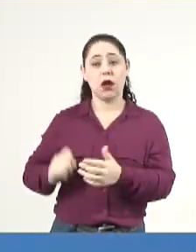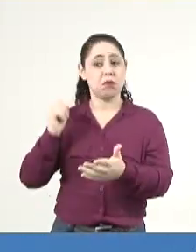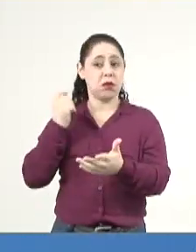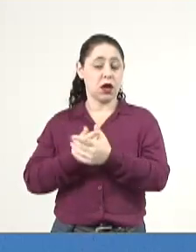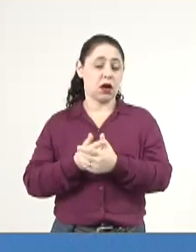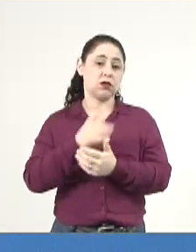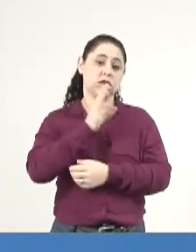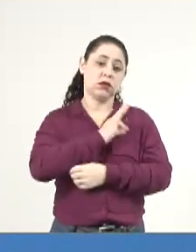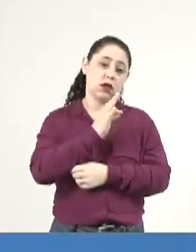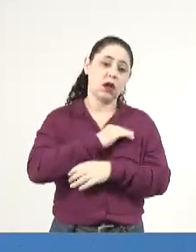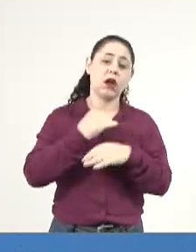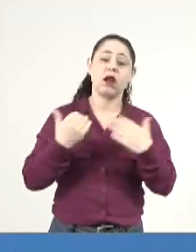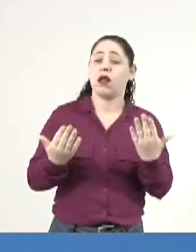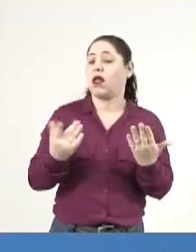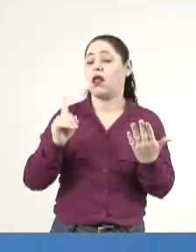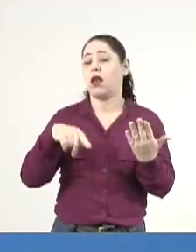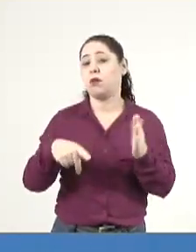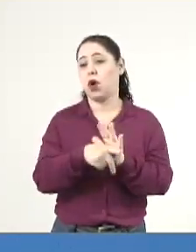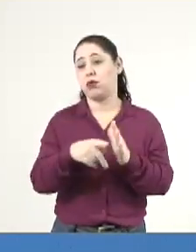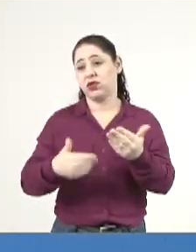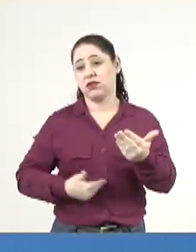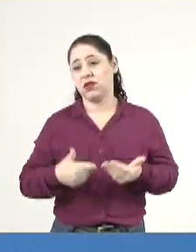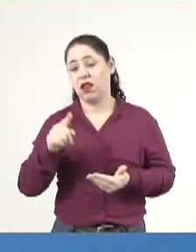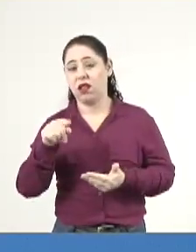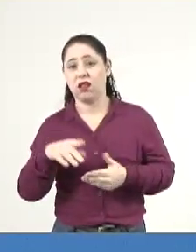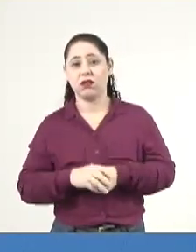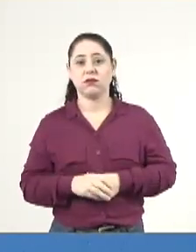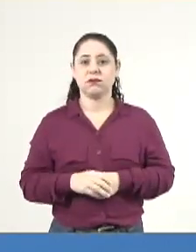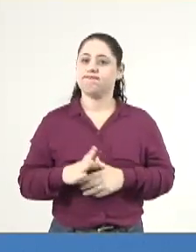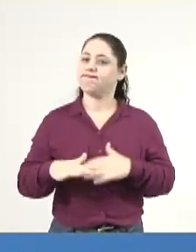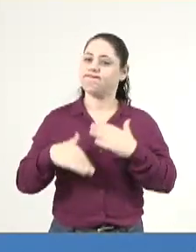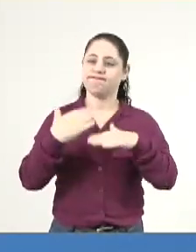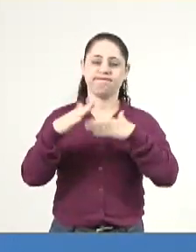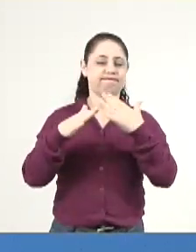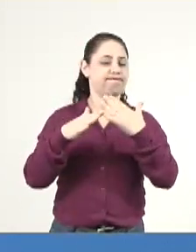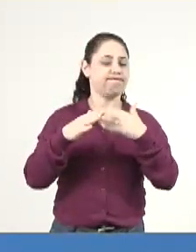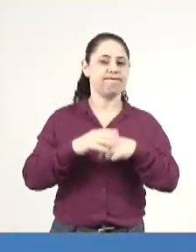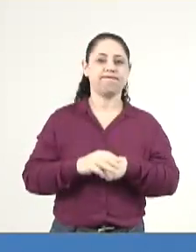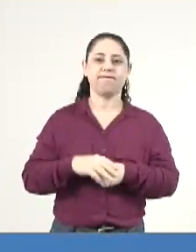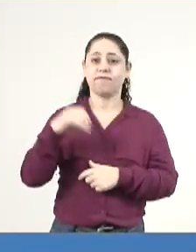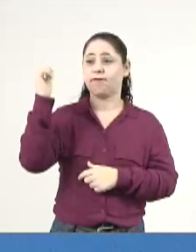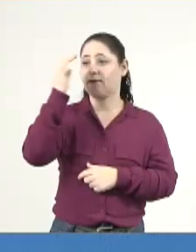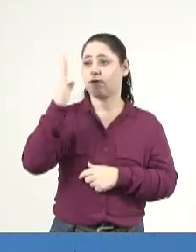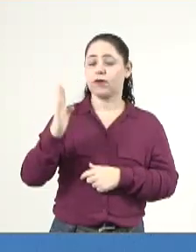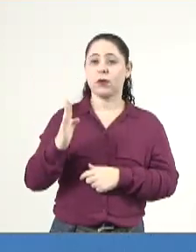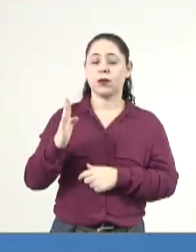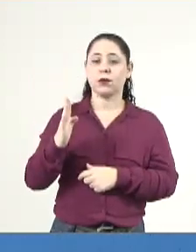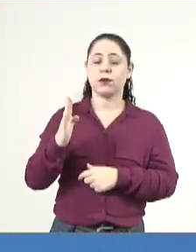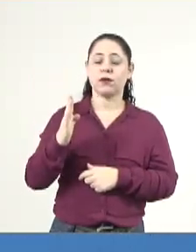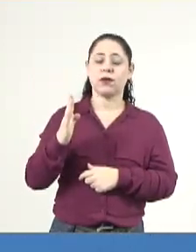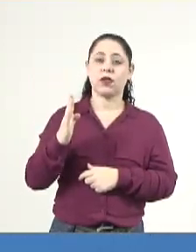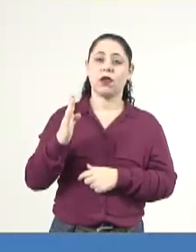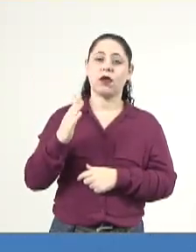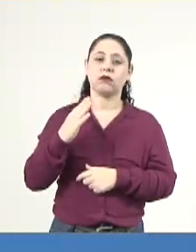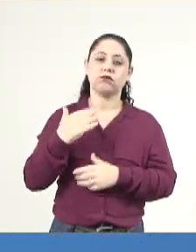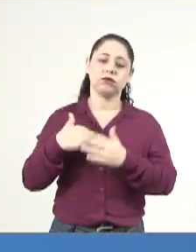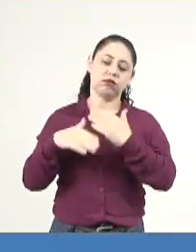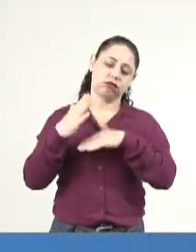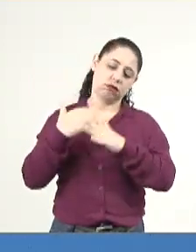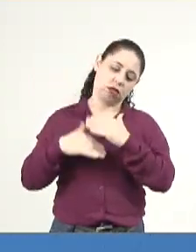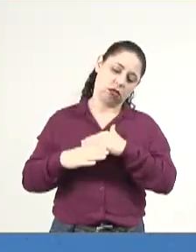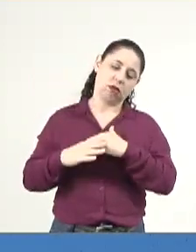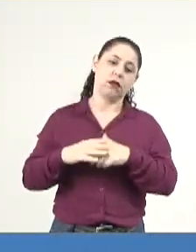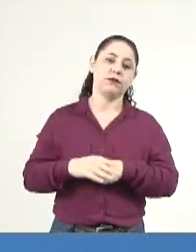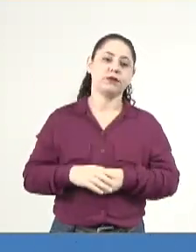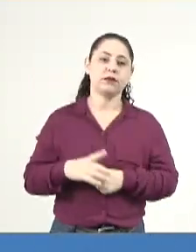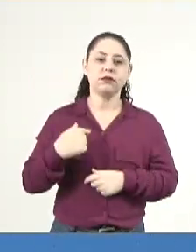governo perdulário. Então, é o investimento que não avança. E qual é o resultado? O Brasil é um país que fica para trás. Nós não